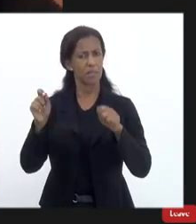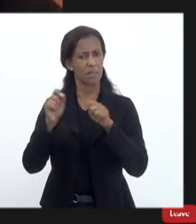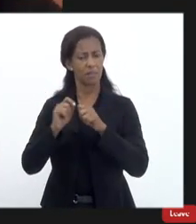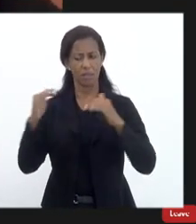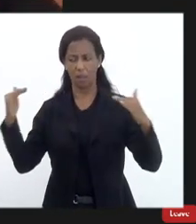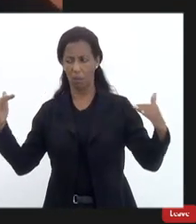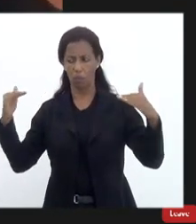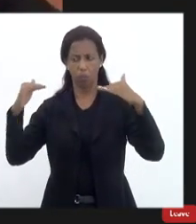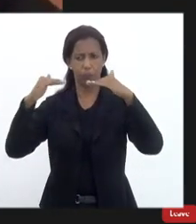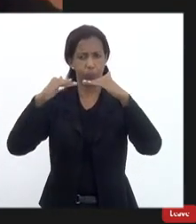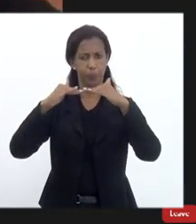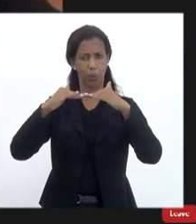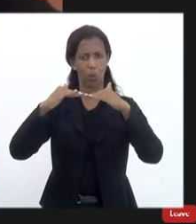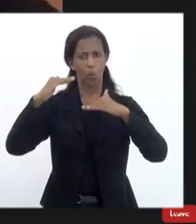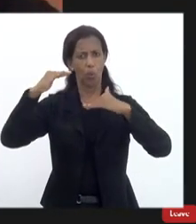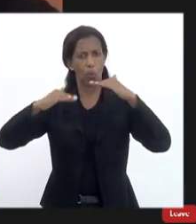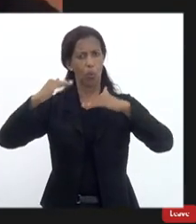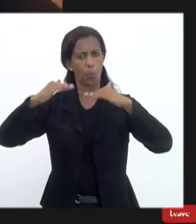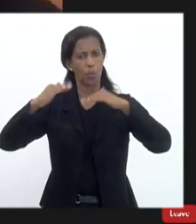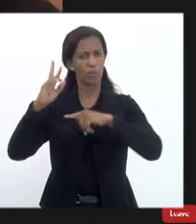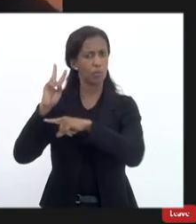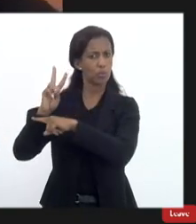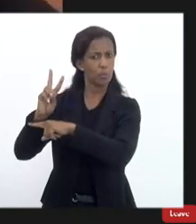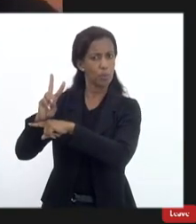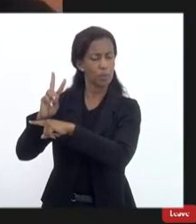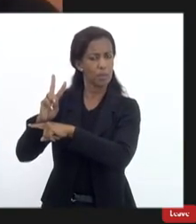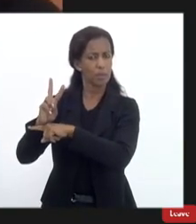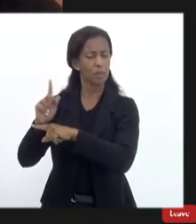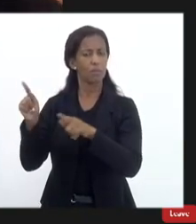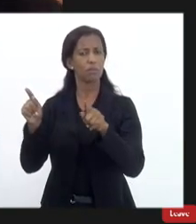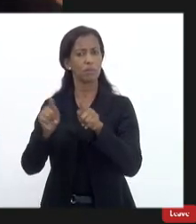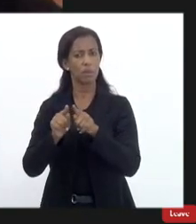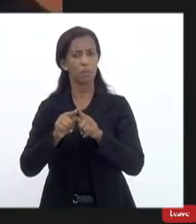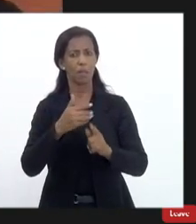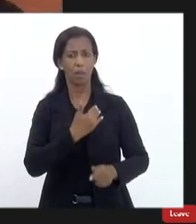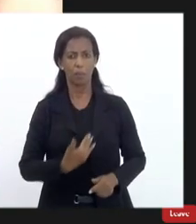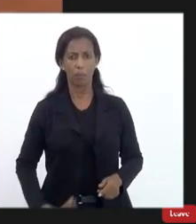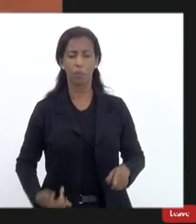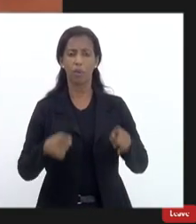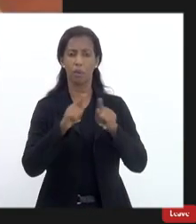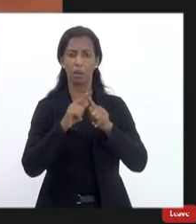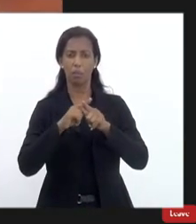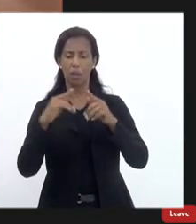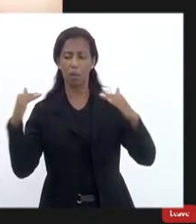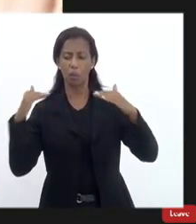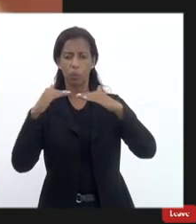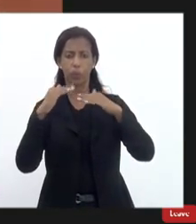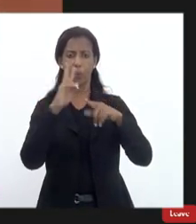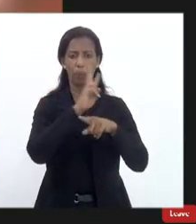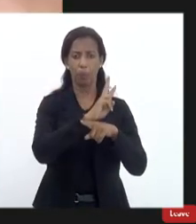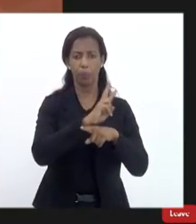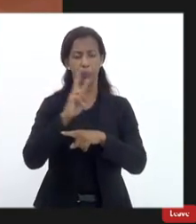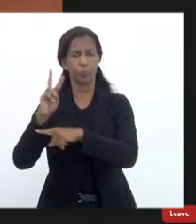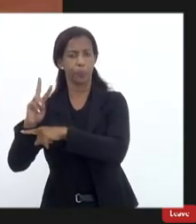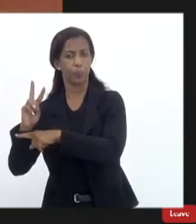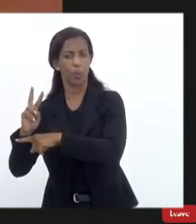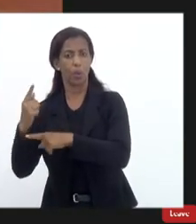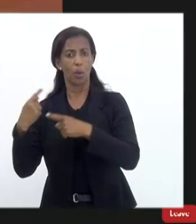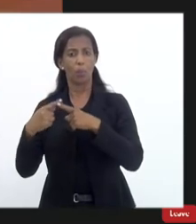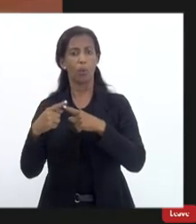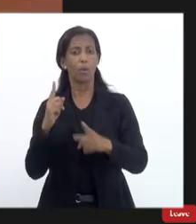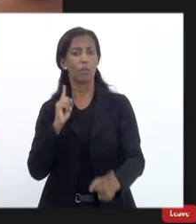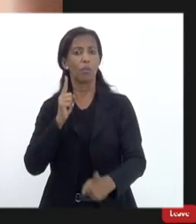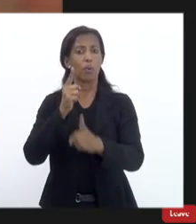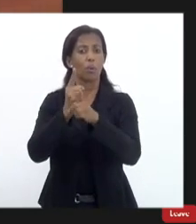alcancem, né, pelo menos o nível mínimo de proteção e as escolas públicas acompanhem esse nível mínimo de proteção, porque a equidade que nós vamos encontrar nos nossos